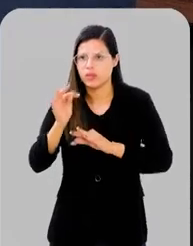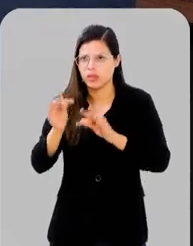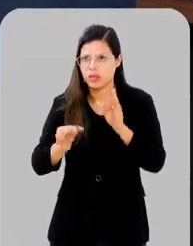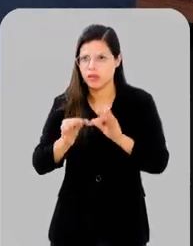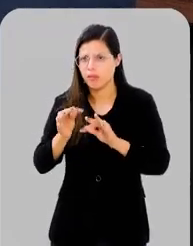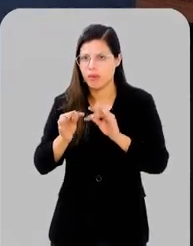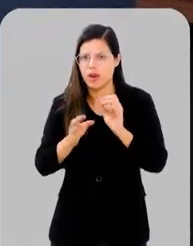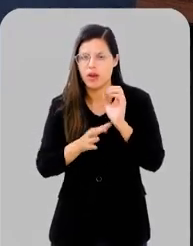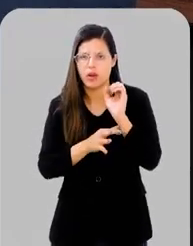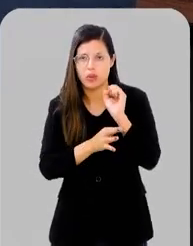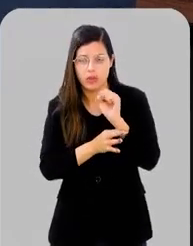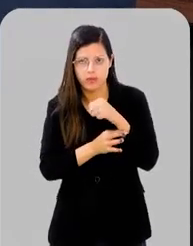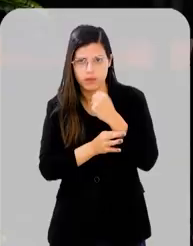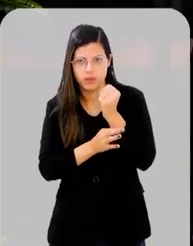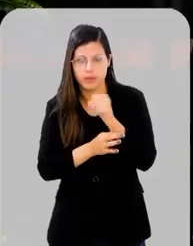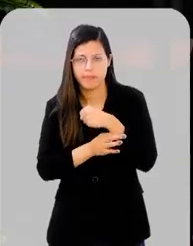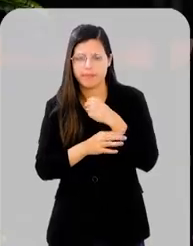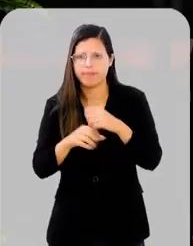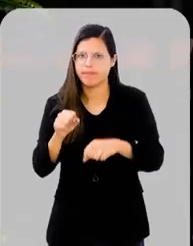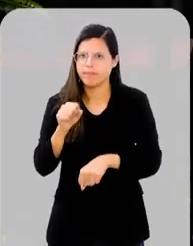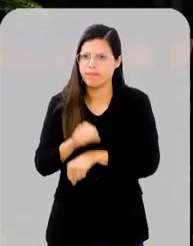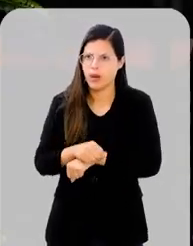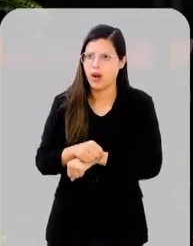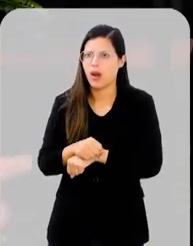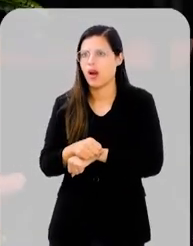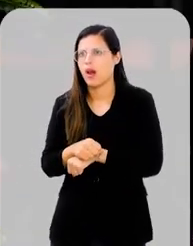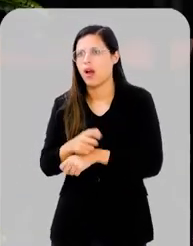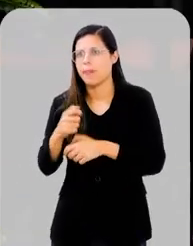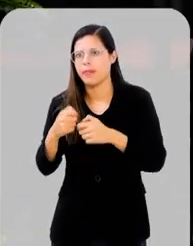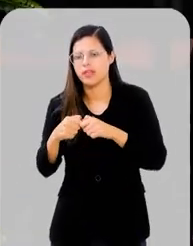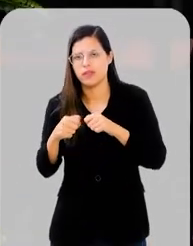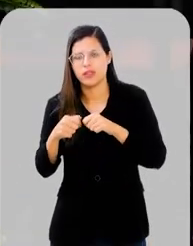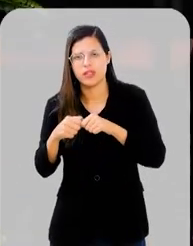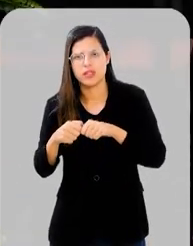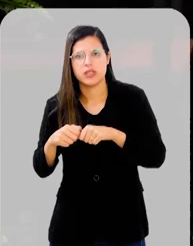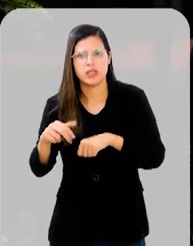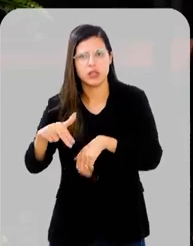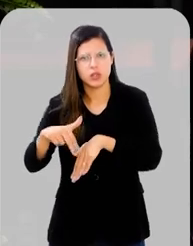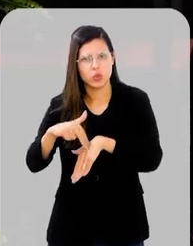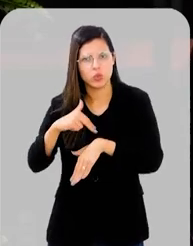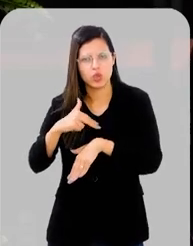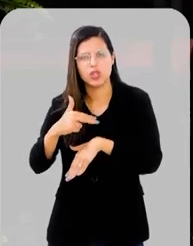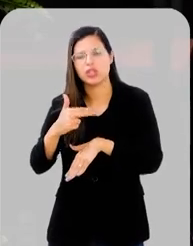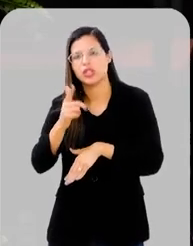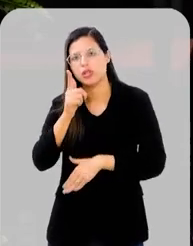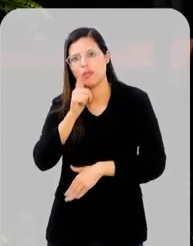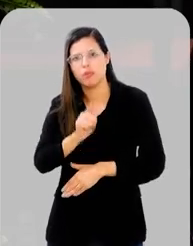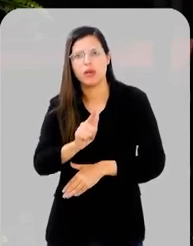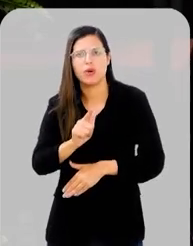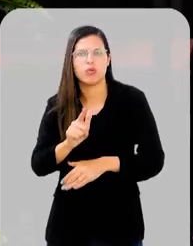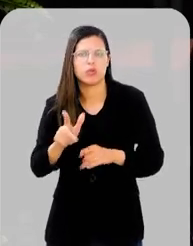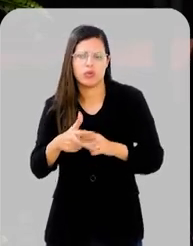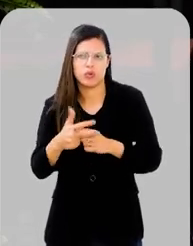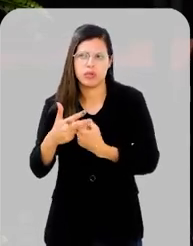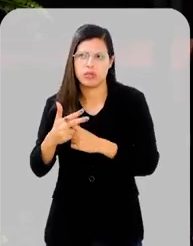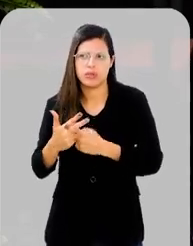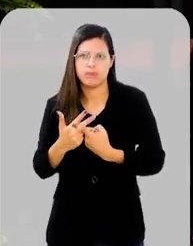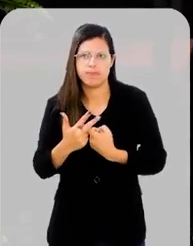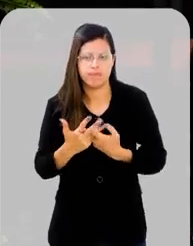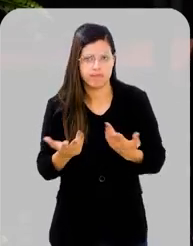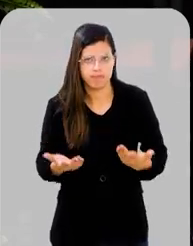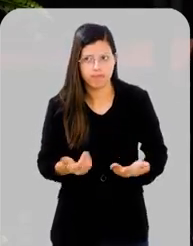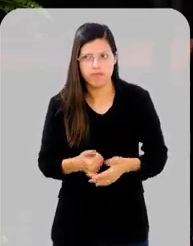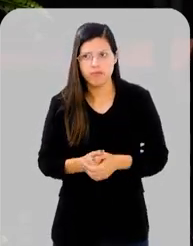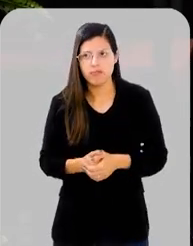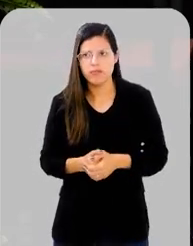tratamento e que a fisioterapia vai parar e aí por conta da fisioterapia tem que fazer uma cirurgia para readequar coluna quer dizer E